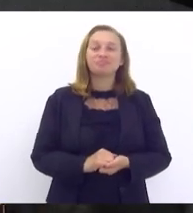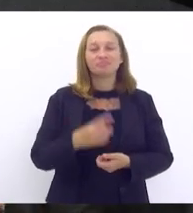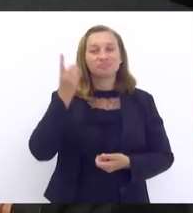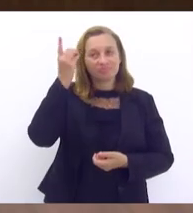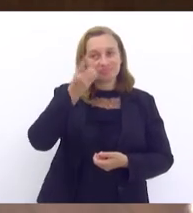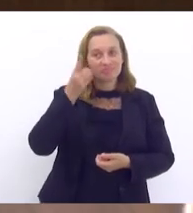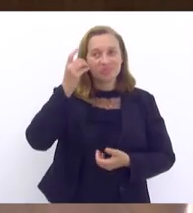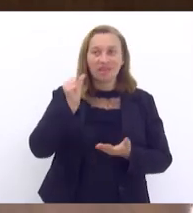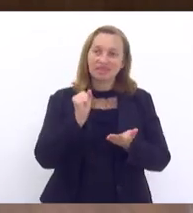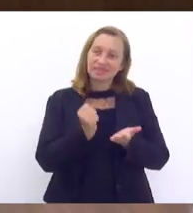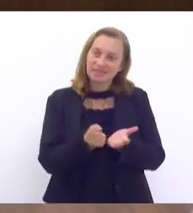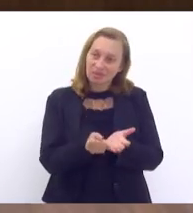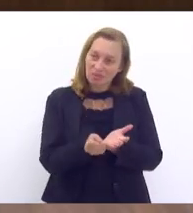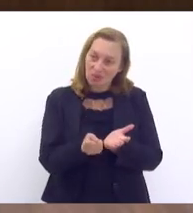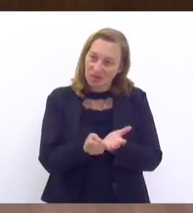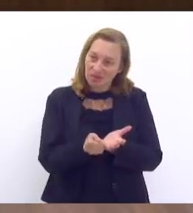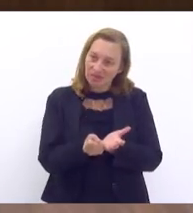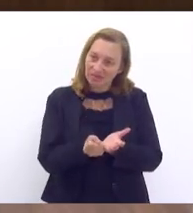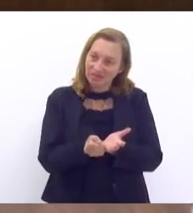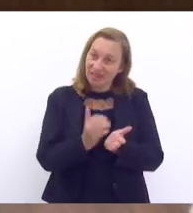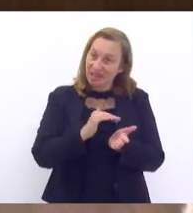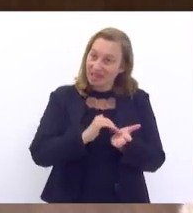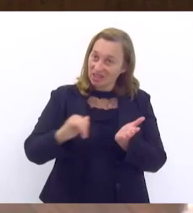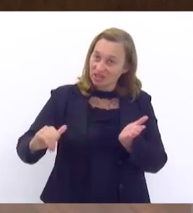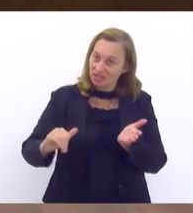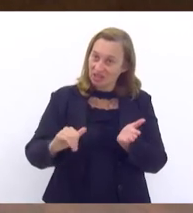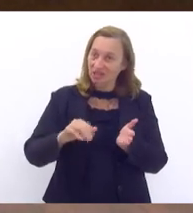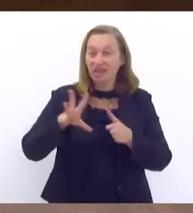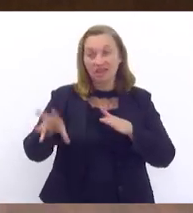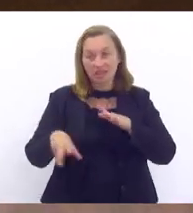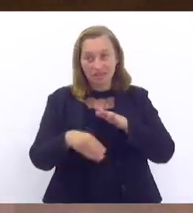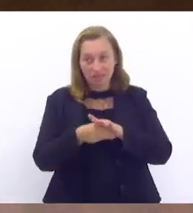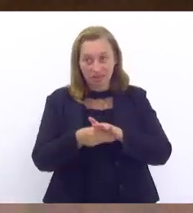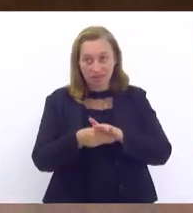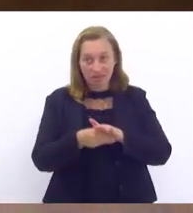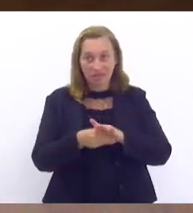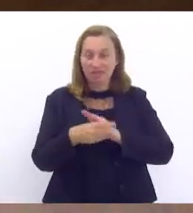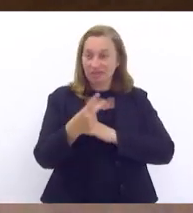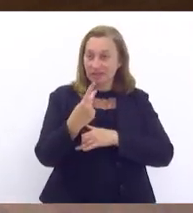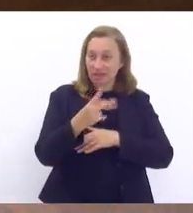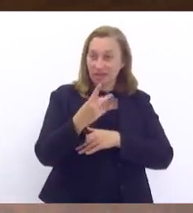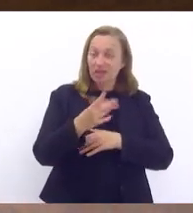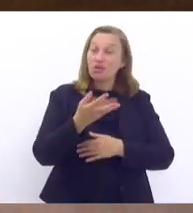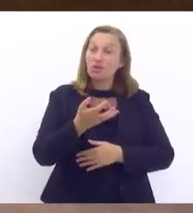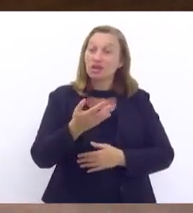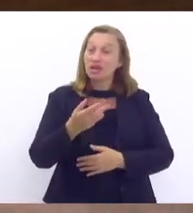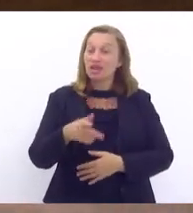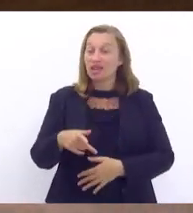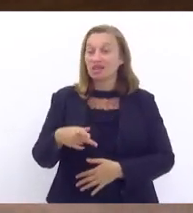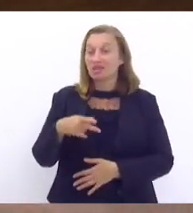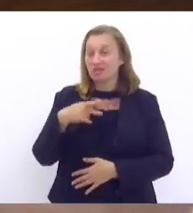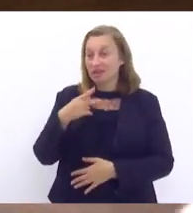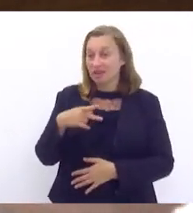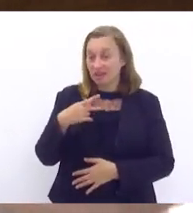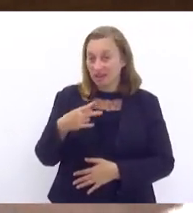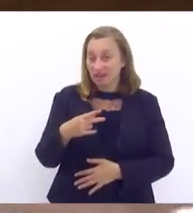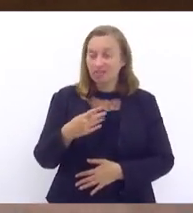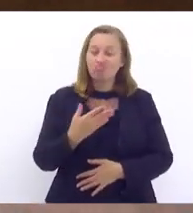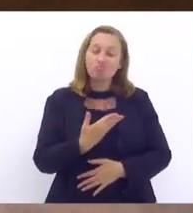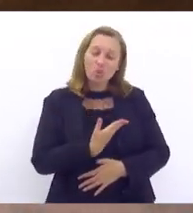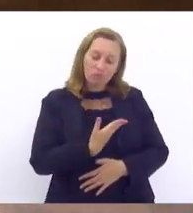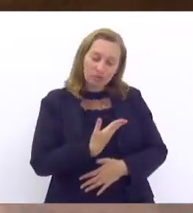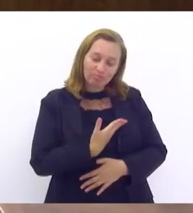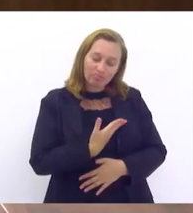deputado Samuel Malafaia está retirando as emendas graciosamente. E queria me dirigir a meu